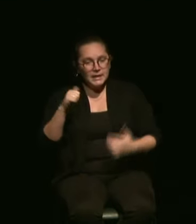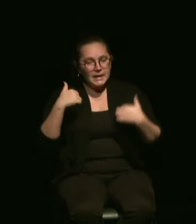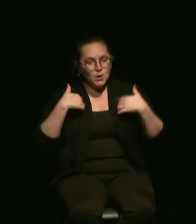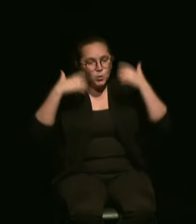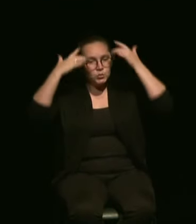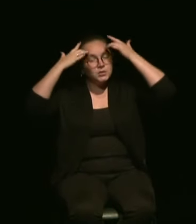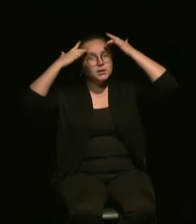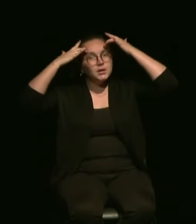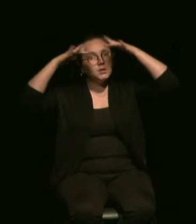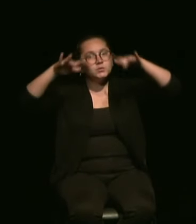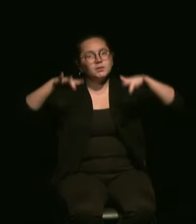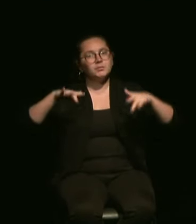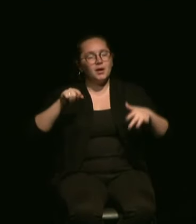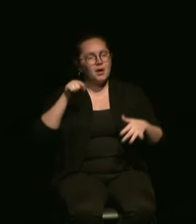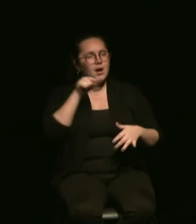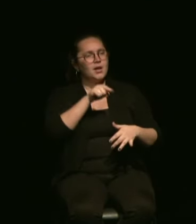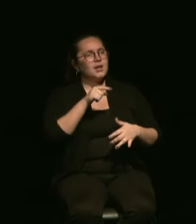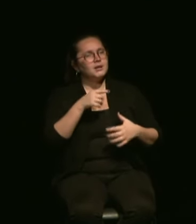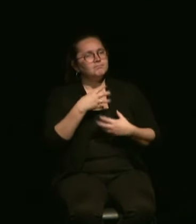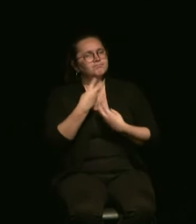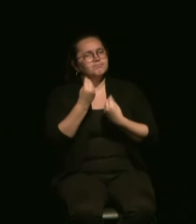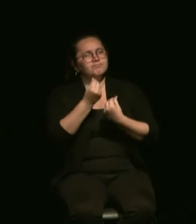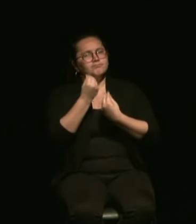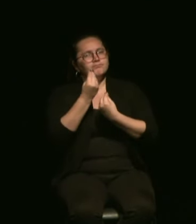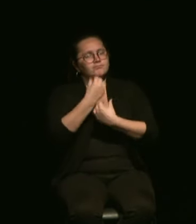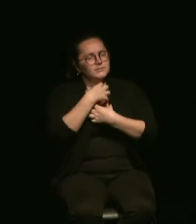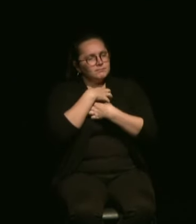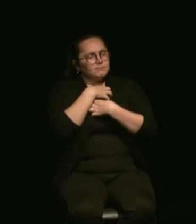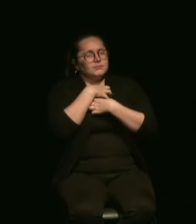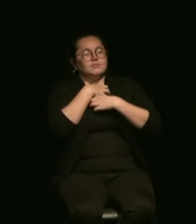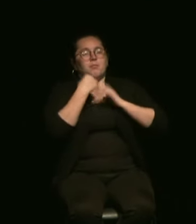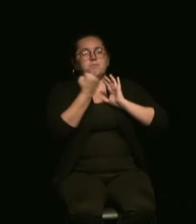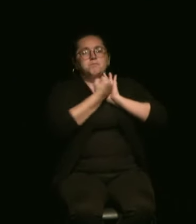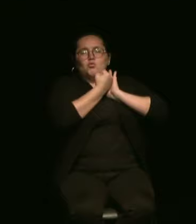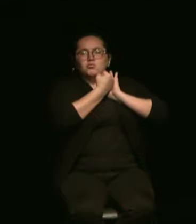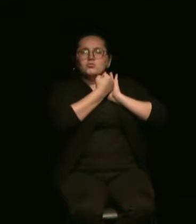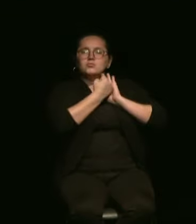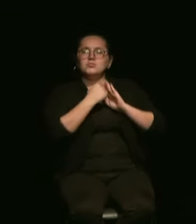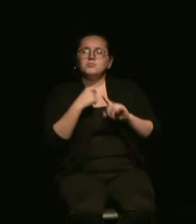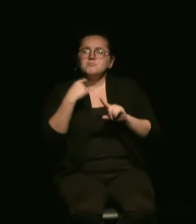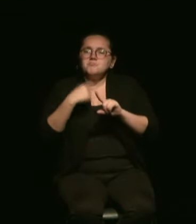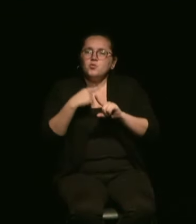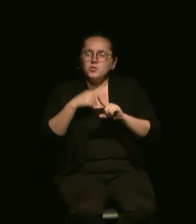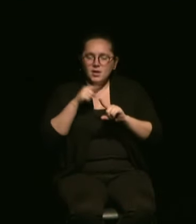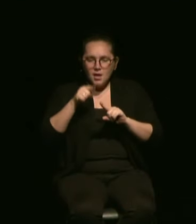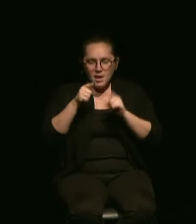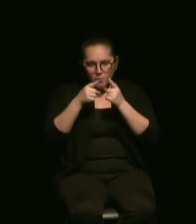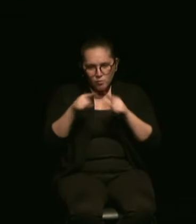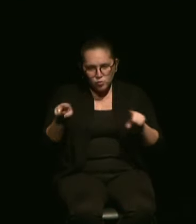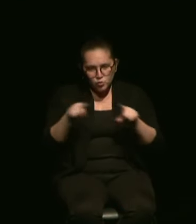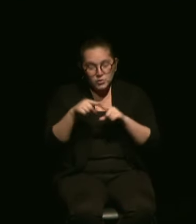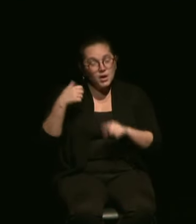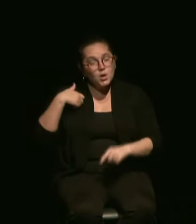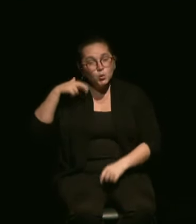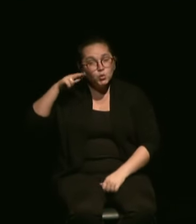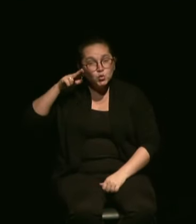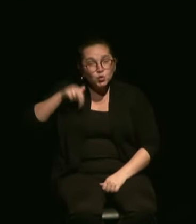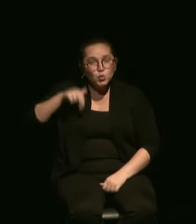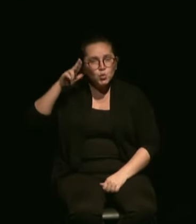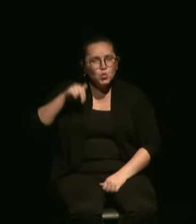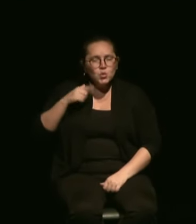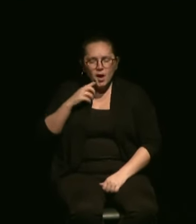ela era tão assim, tinha me marcado tanto. Por quê? Porque é uma música que eu nunca ouvi no